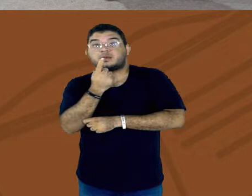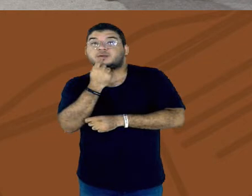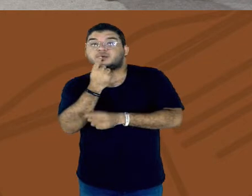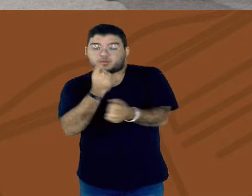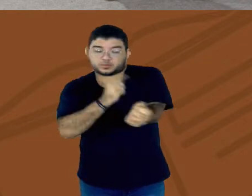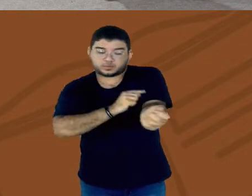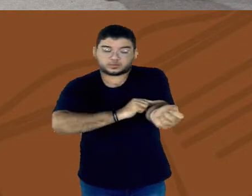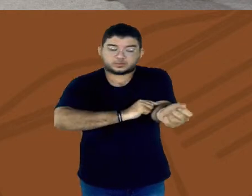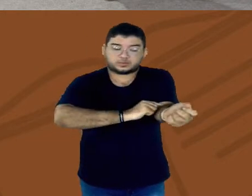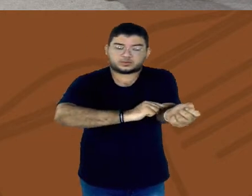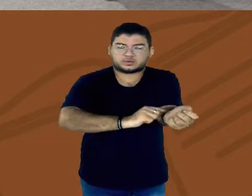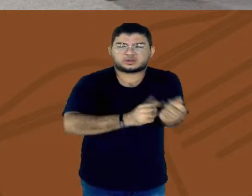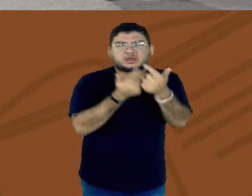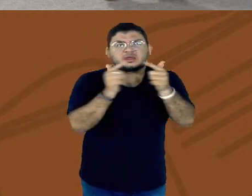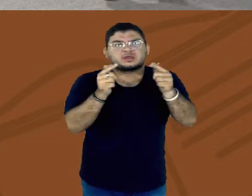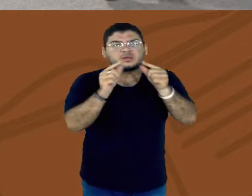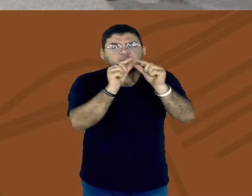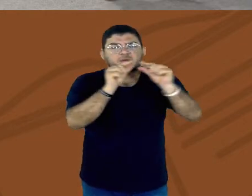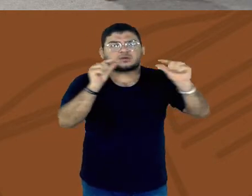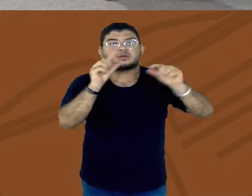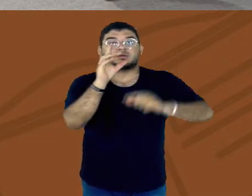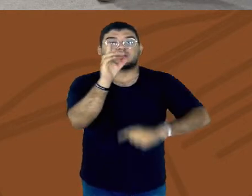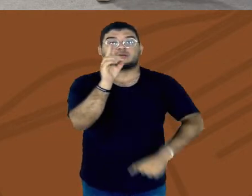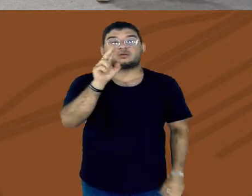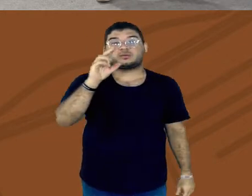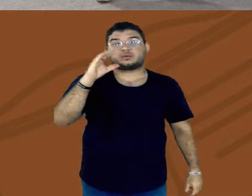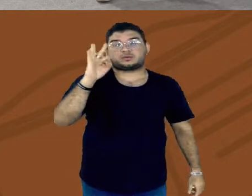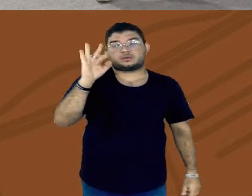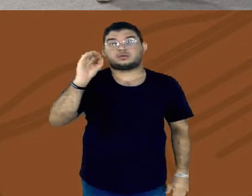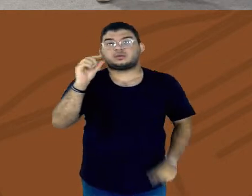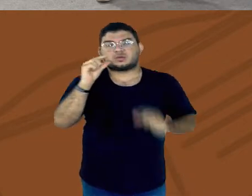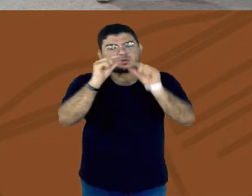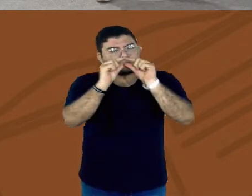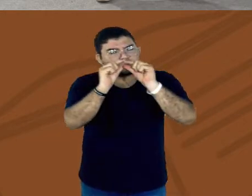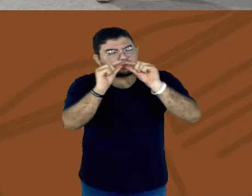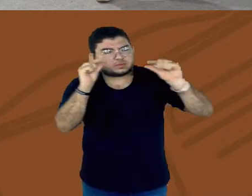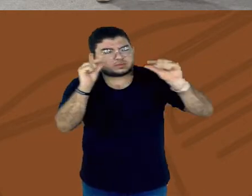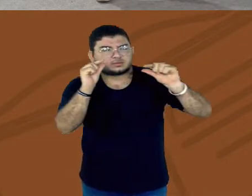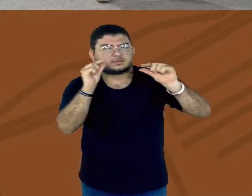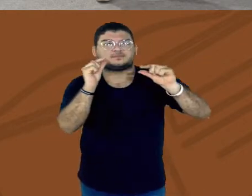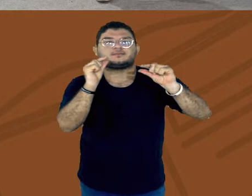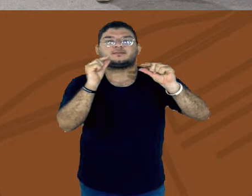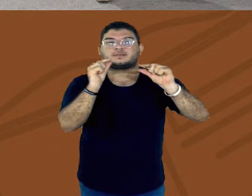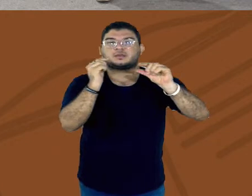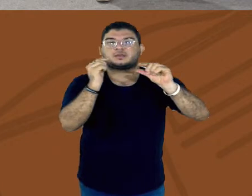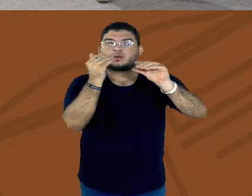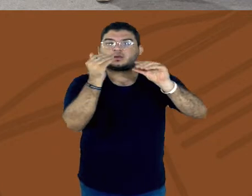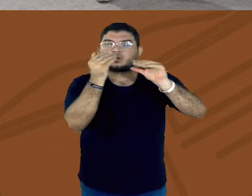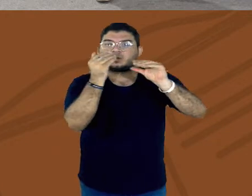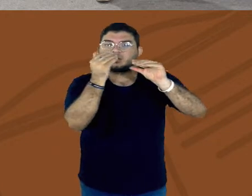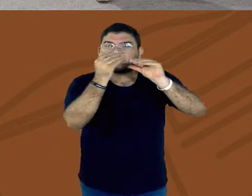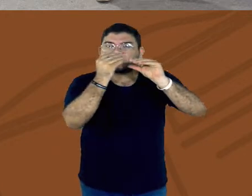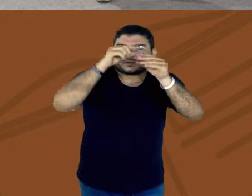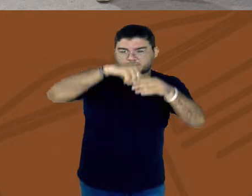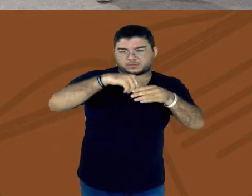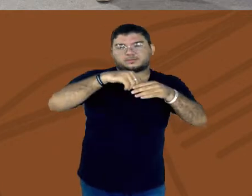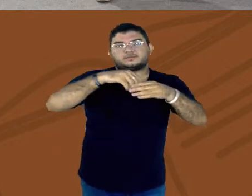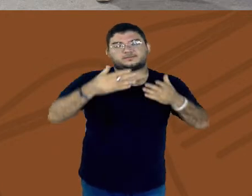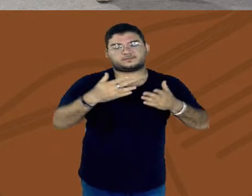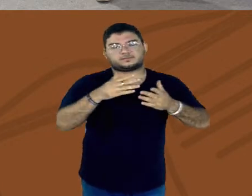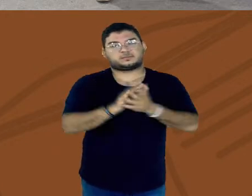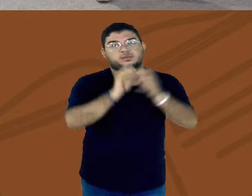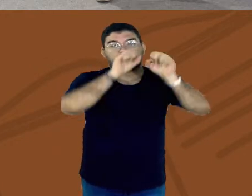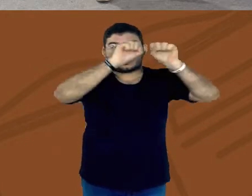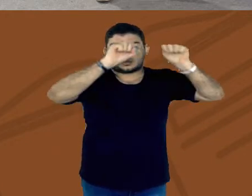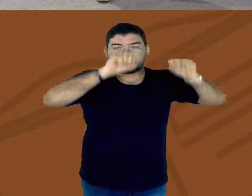não têm ducto. Professor, o que é um ducto? É um canal onde as substâncias elas são lançadas para fora. O sistema